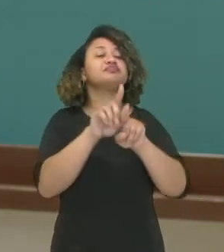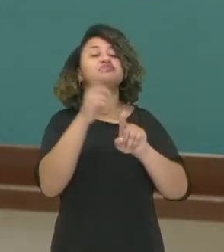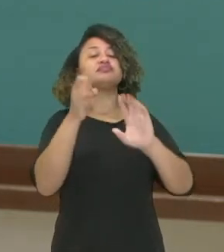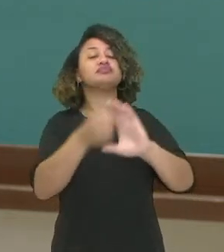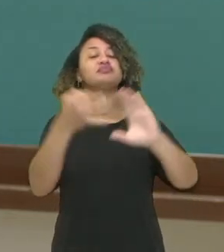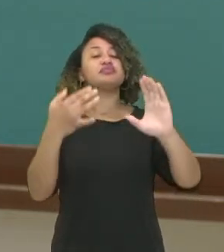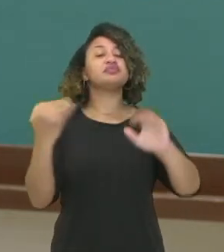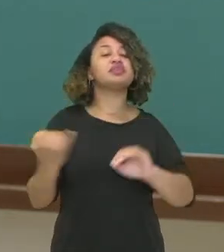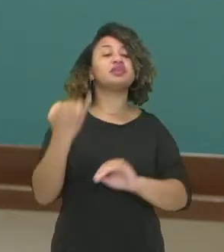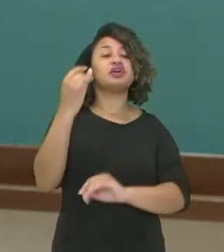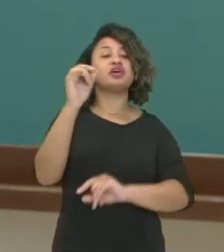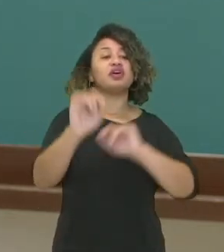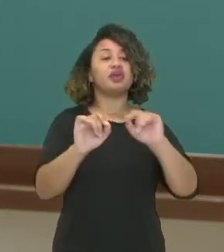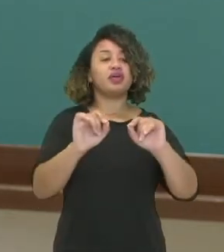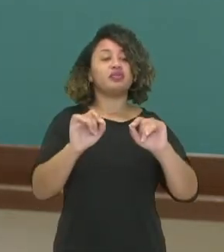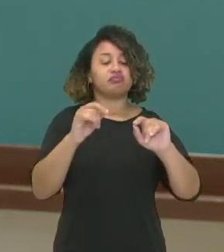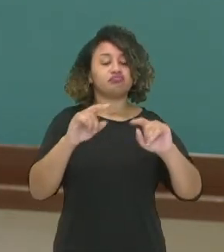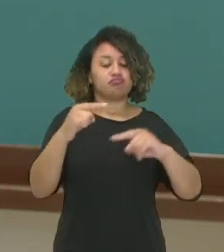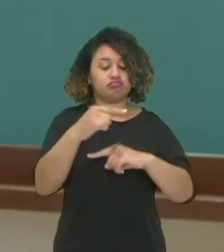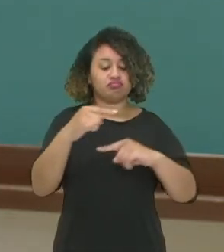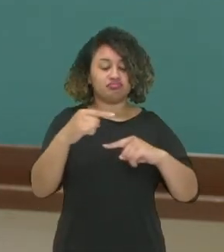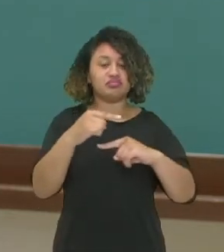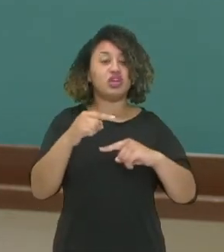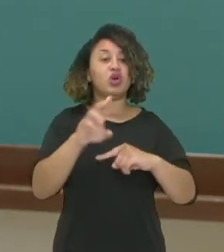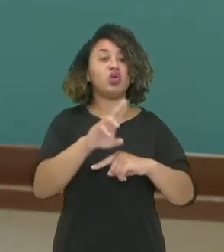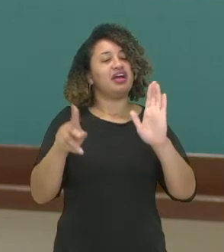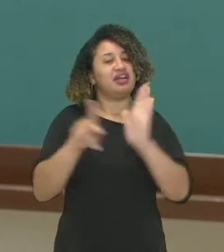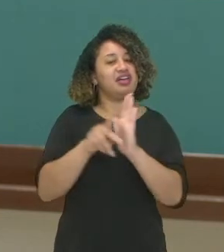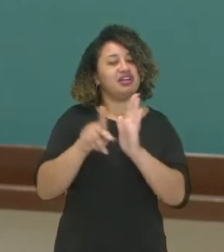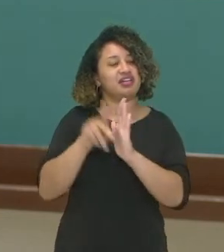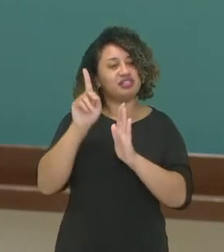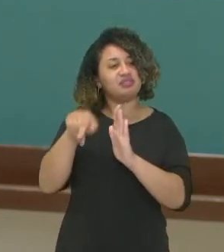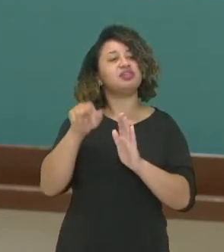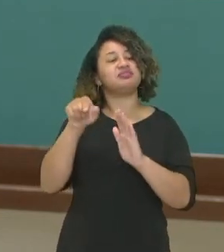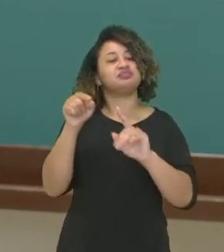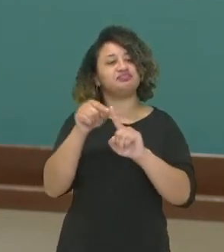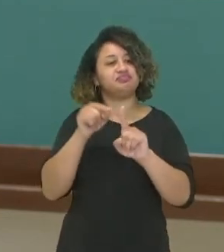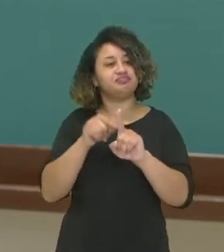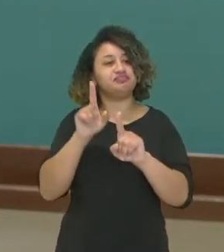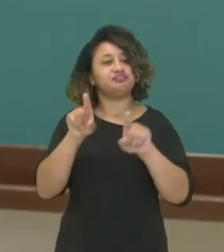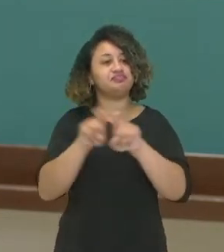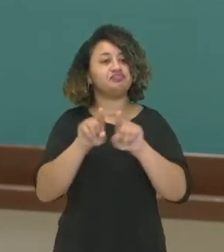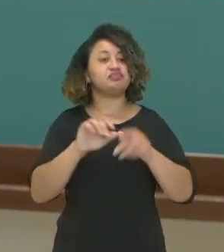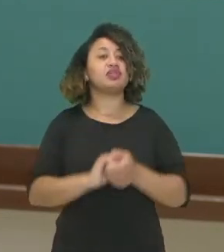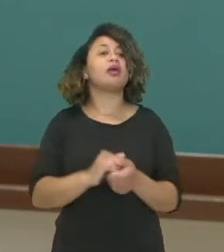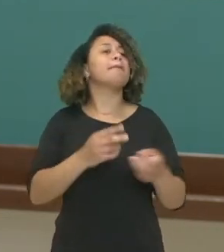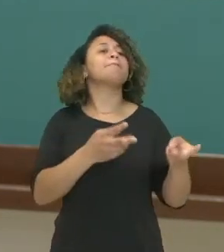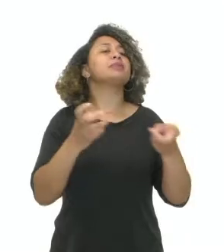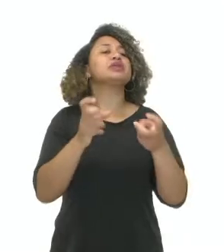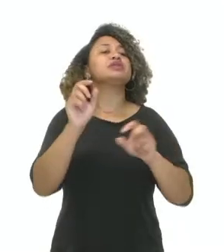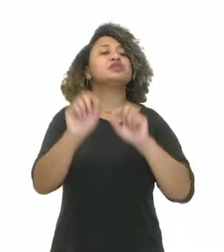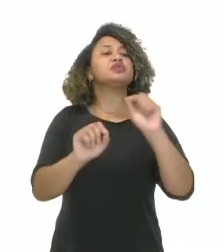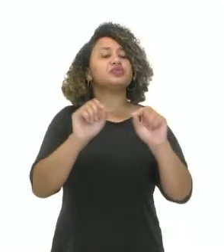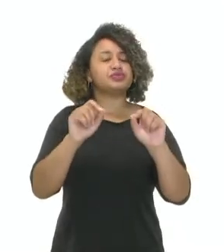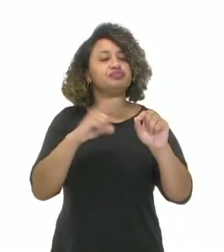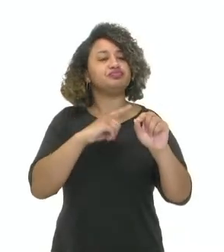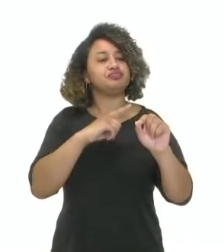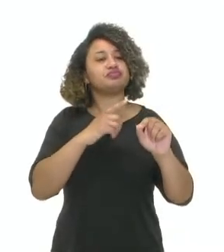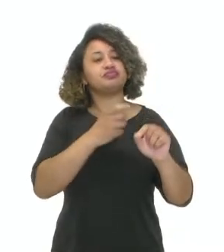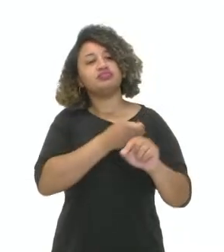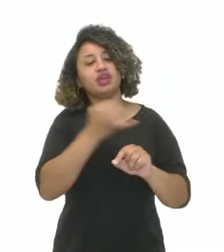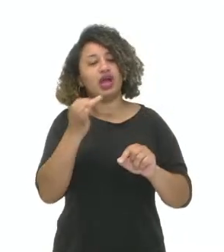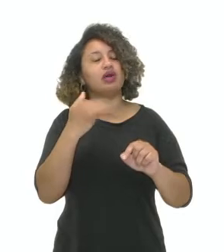trapézios é o quê? Que esses ladinhos paralelos a gente chama de base. E a gente vai ter sempre a base maior, a base menor. A base